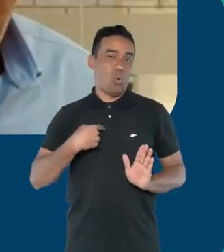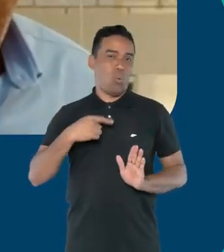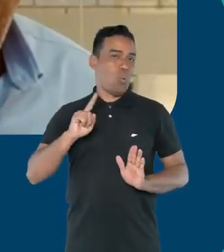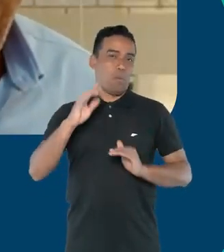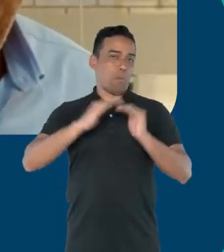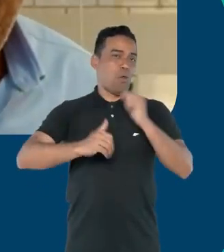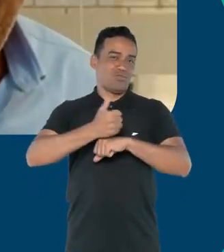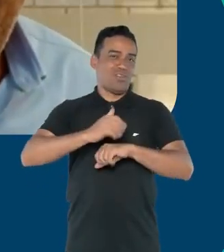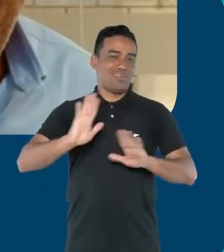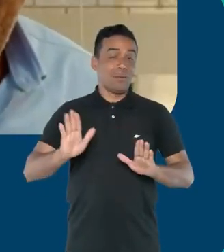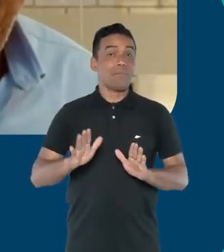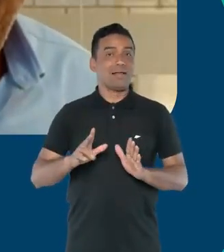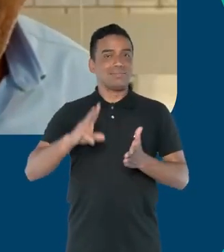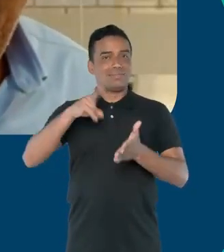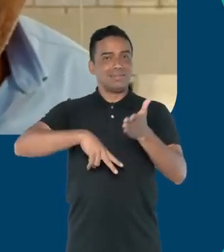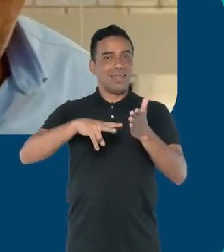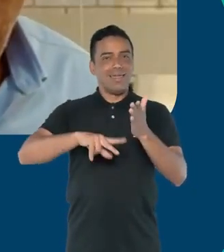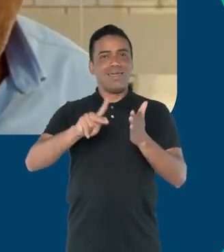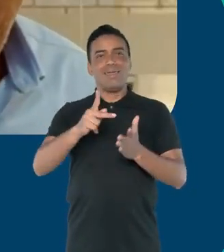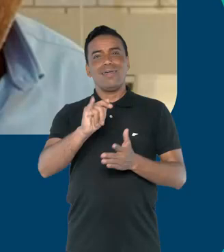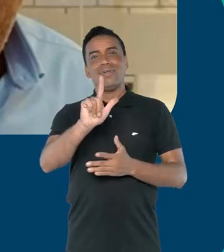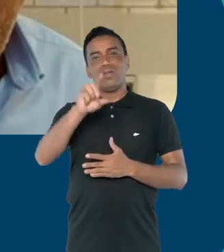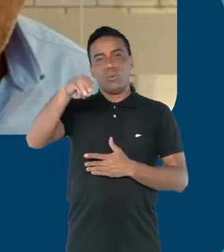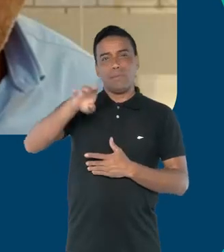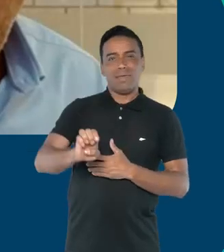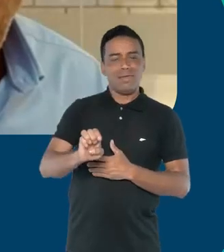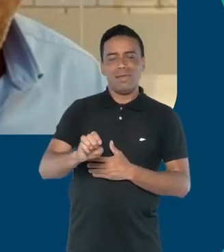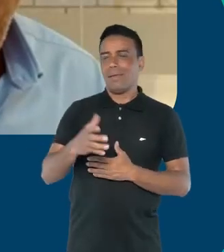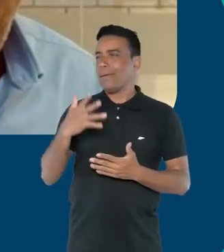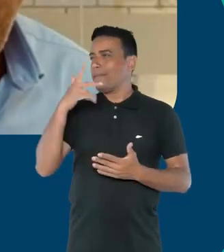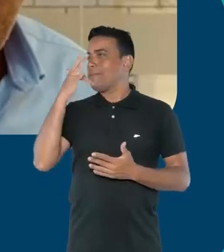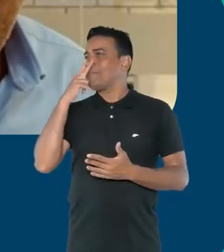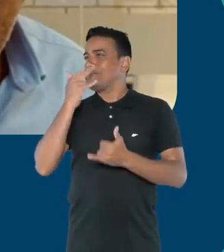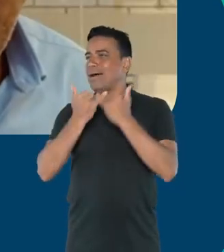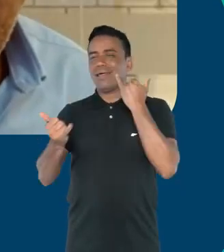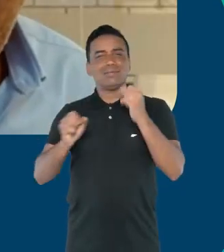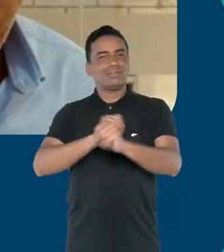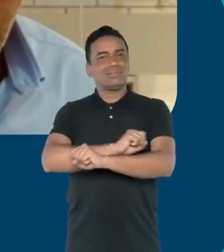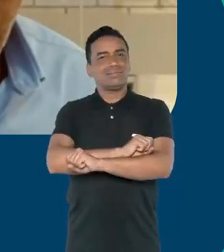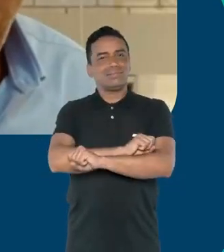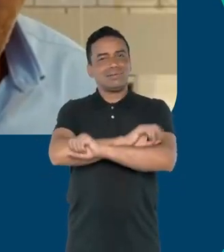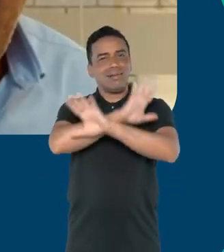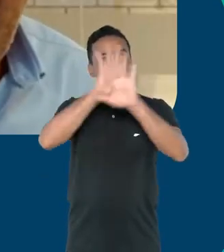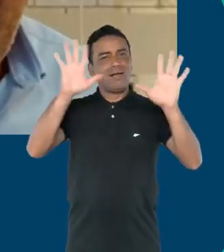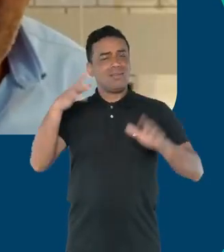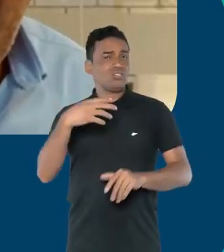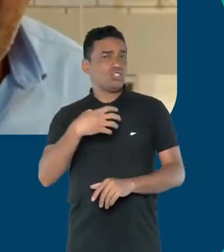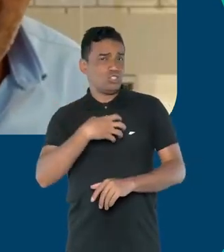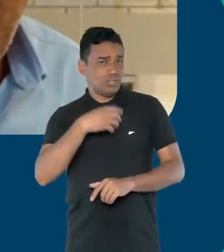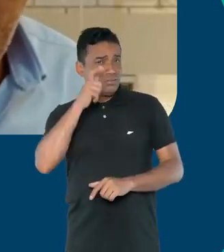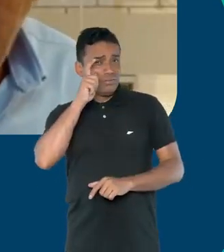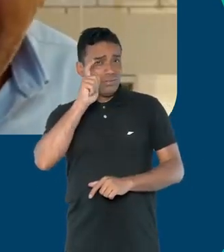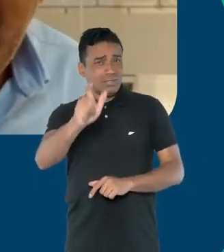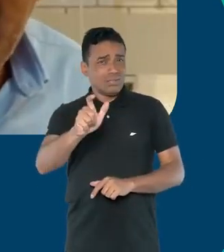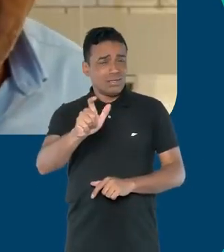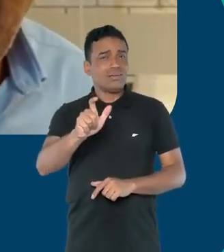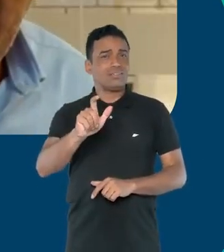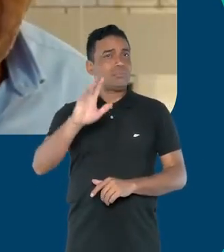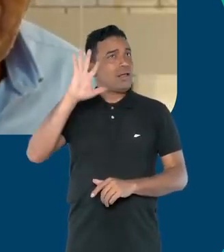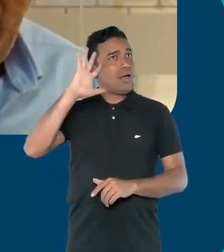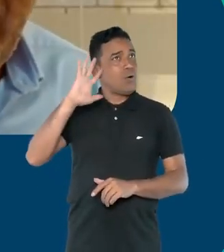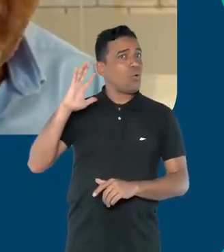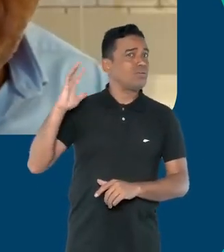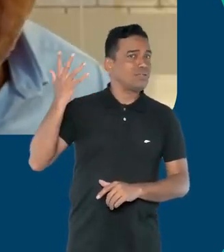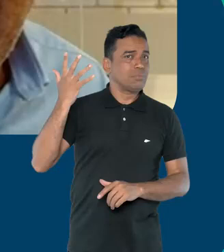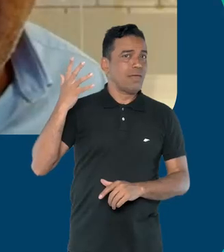palestrante, mas ler Hume, isso me parece cada vez mais claro, é uma forma muito interessante